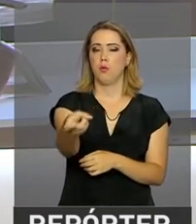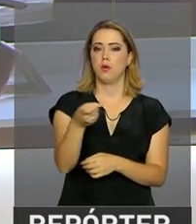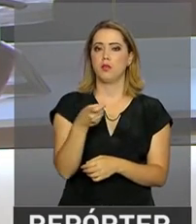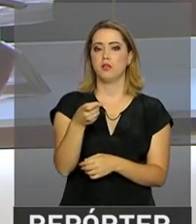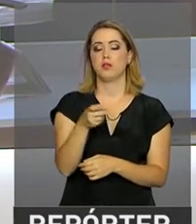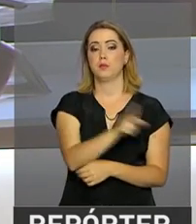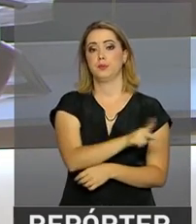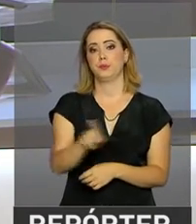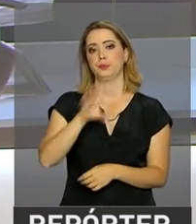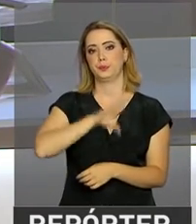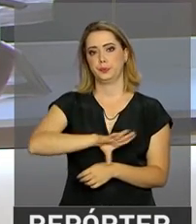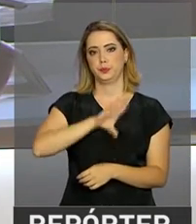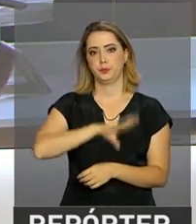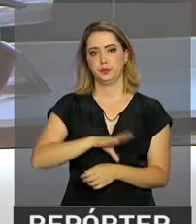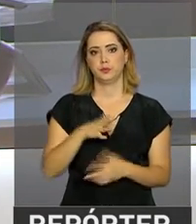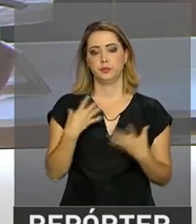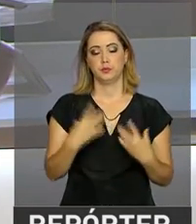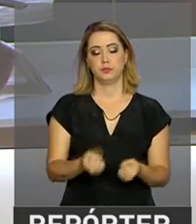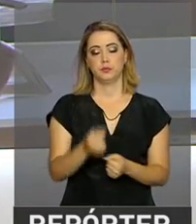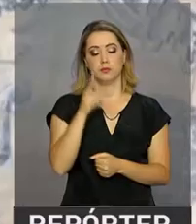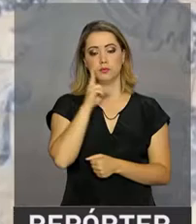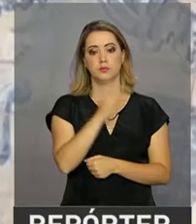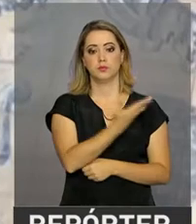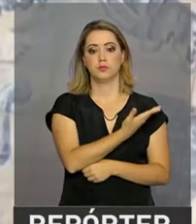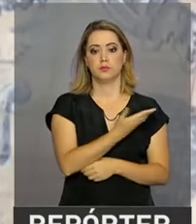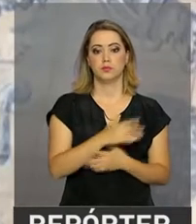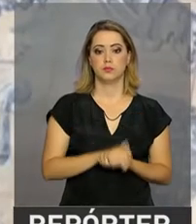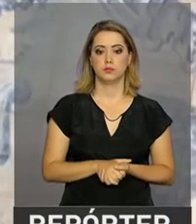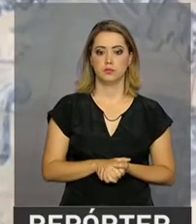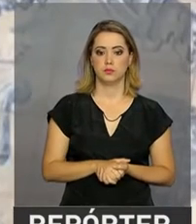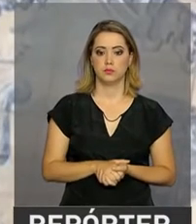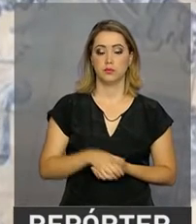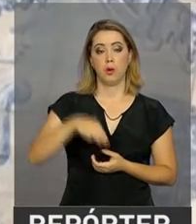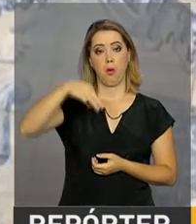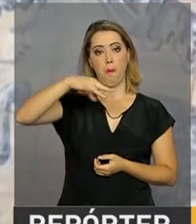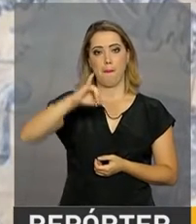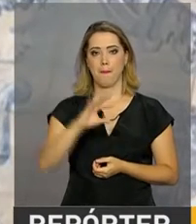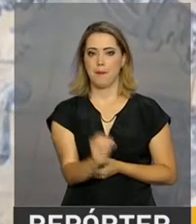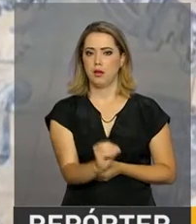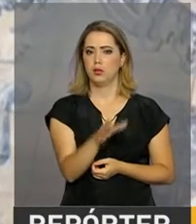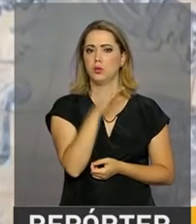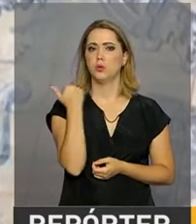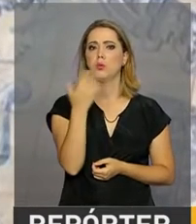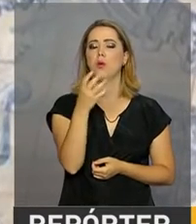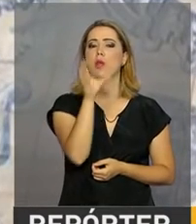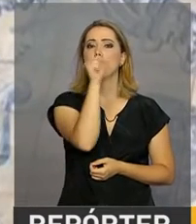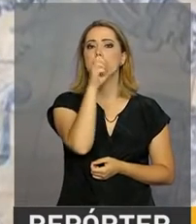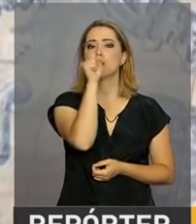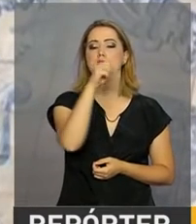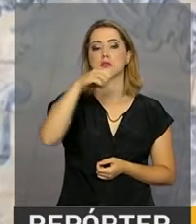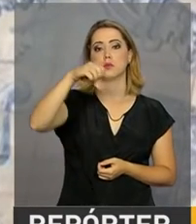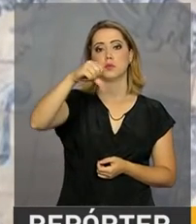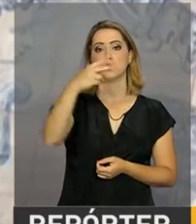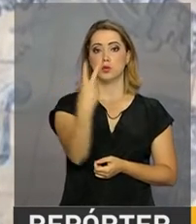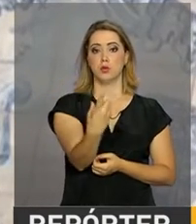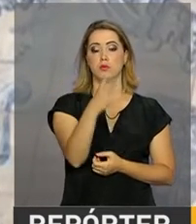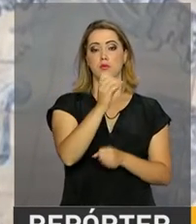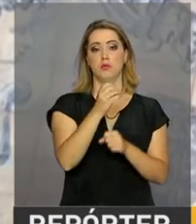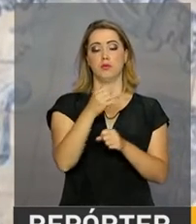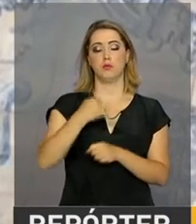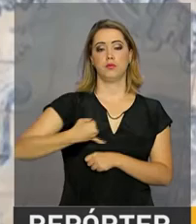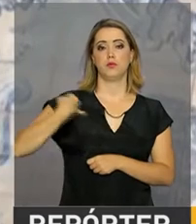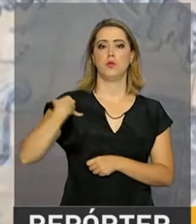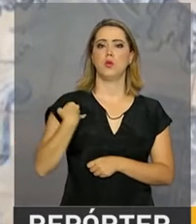forma de lisboa maria cazarré mário soares faleceu na tarde de sábado aos 92 anos no hospital